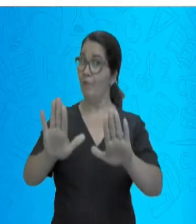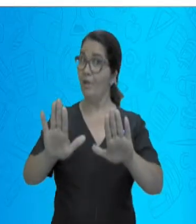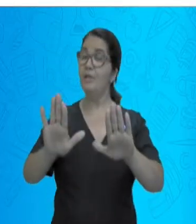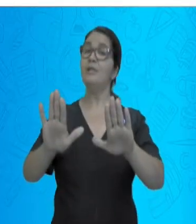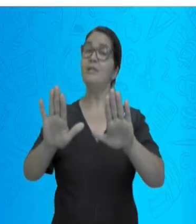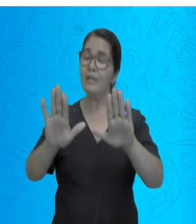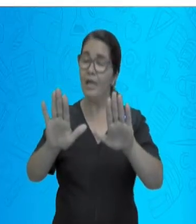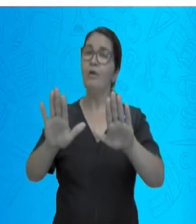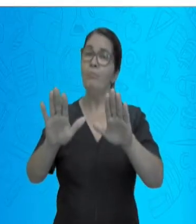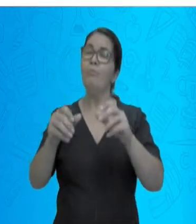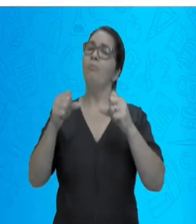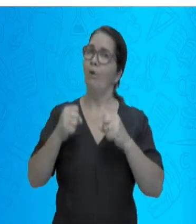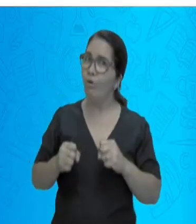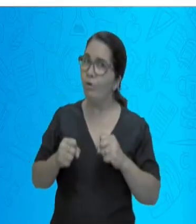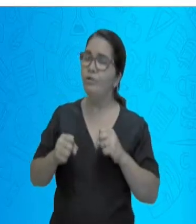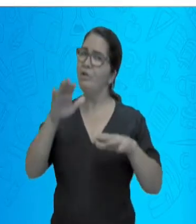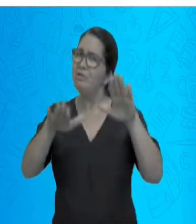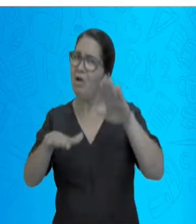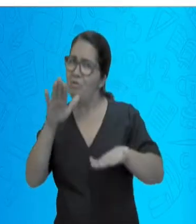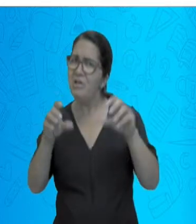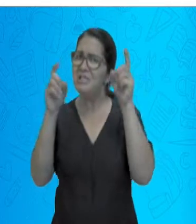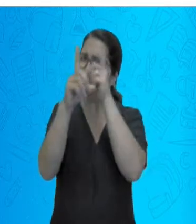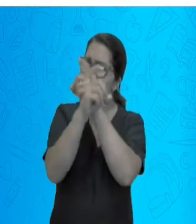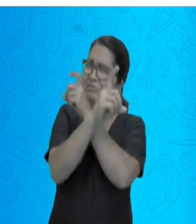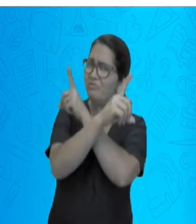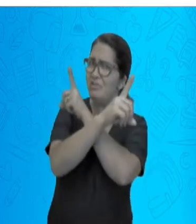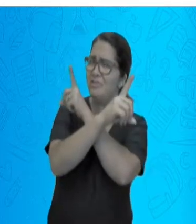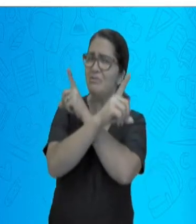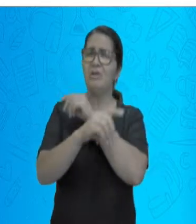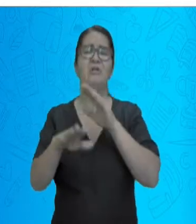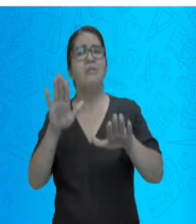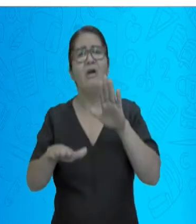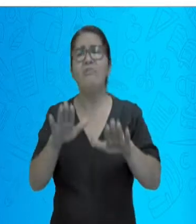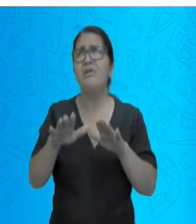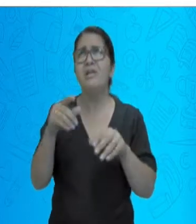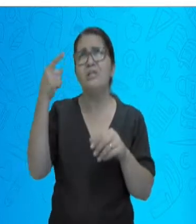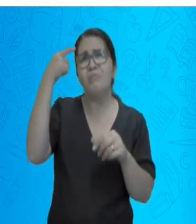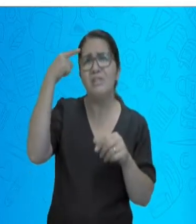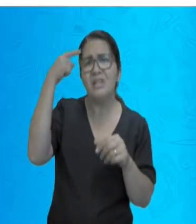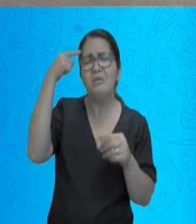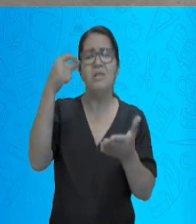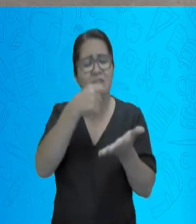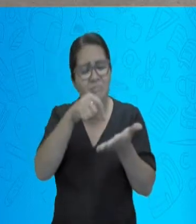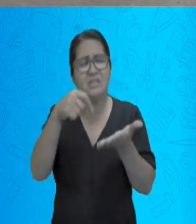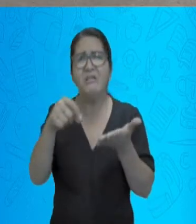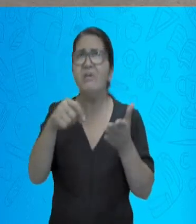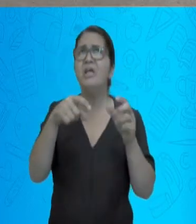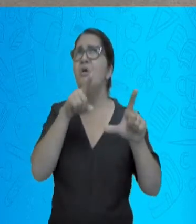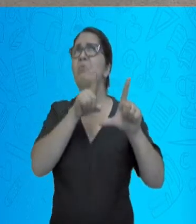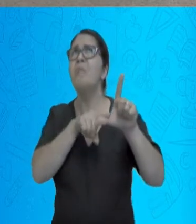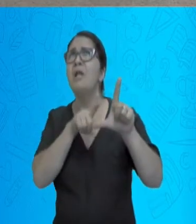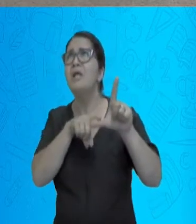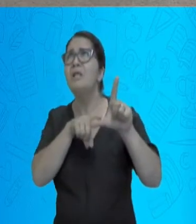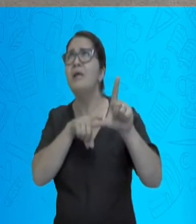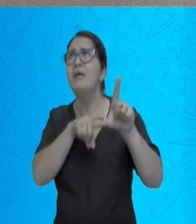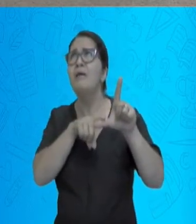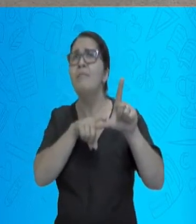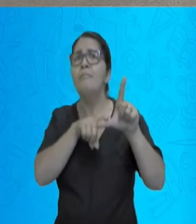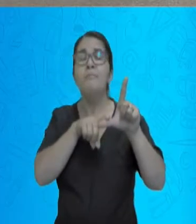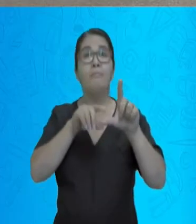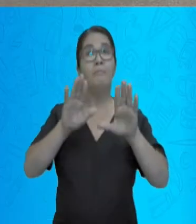ser desafiador. Às vezes achamos que estamos escrevendo com uma letra e é som de outra